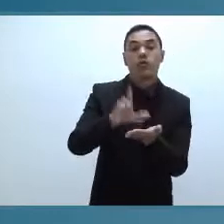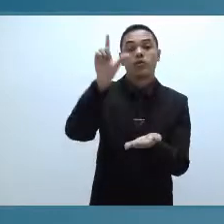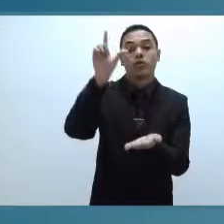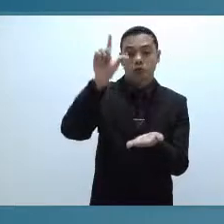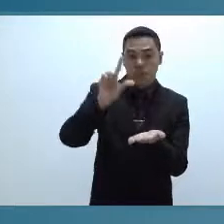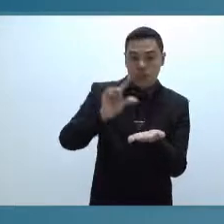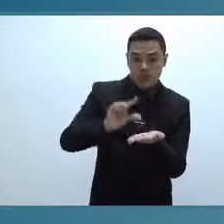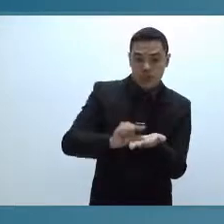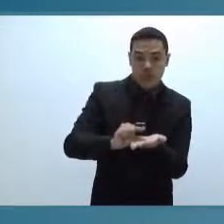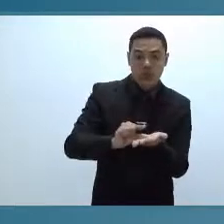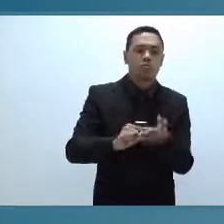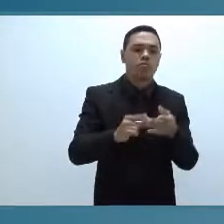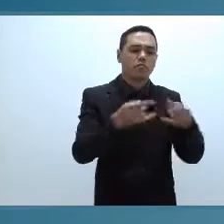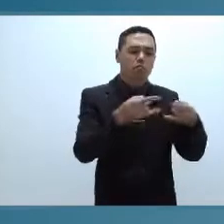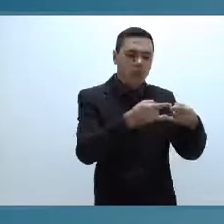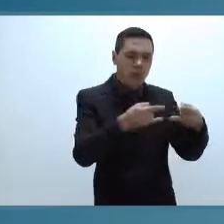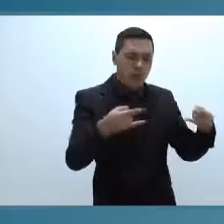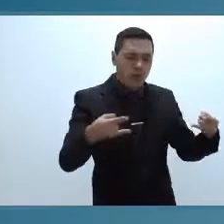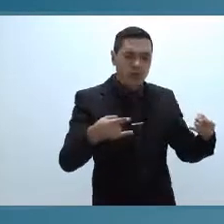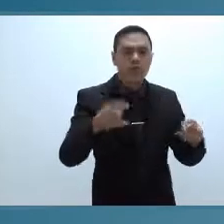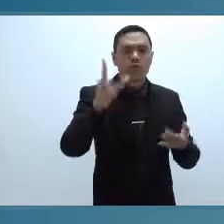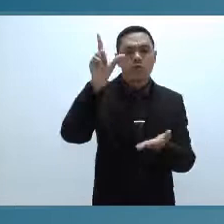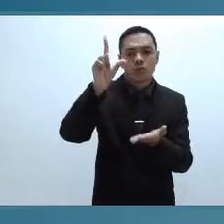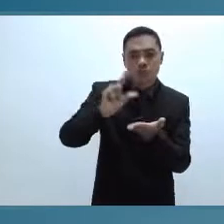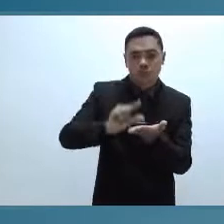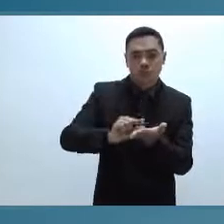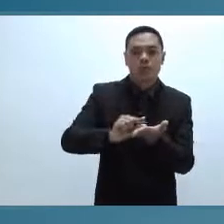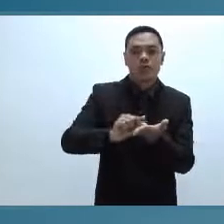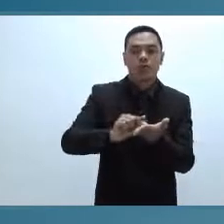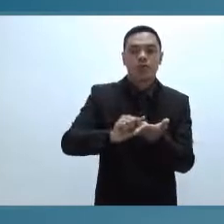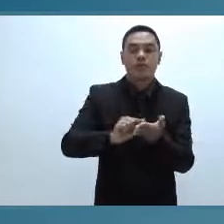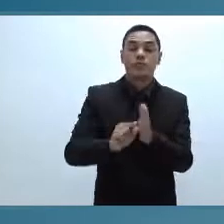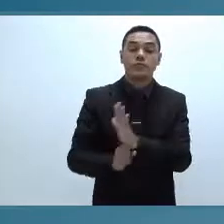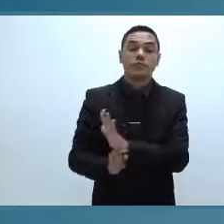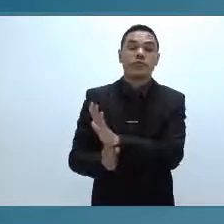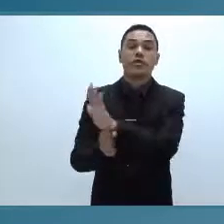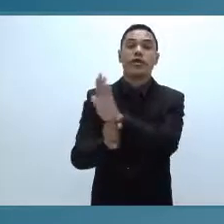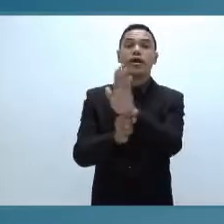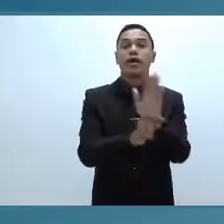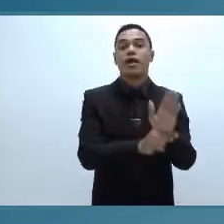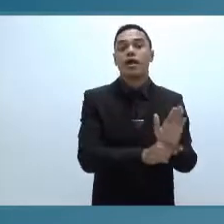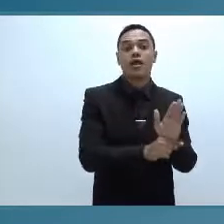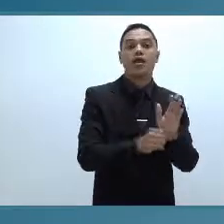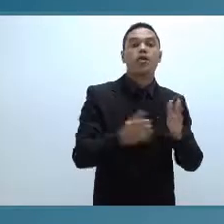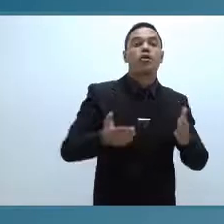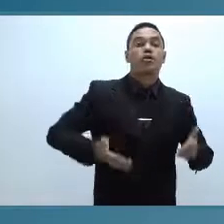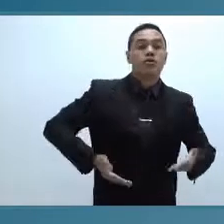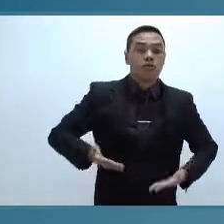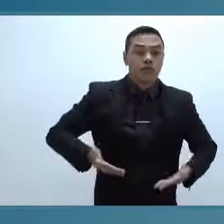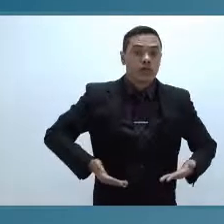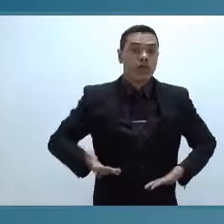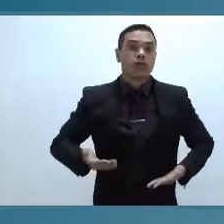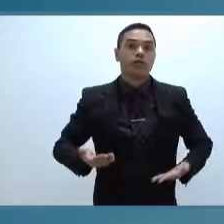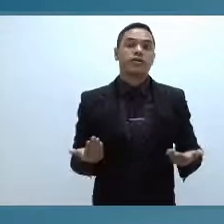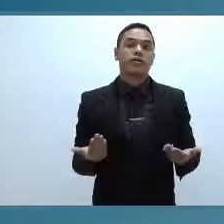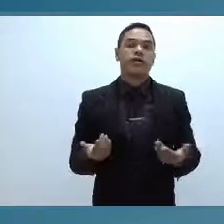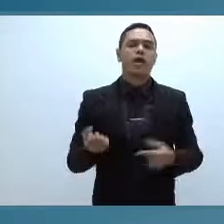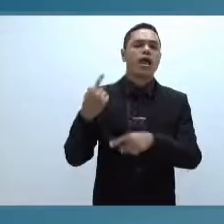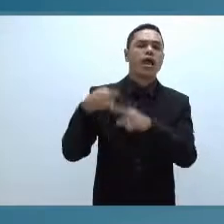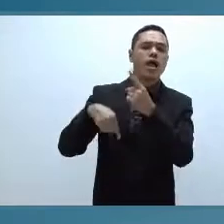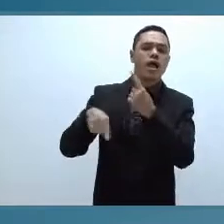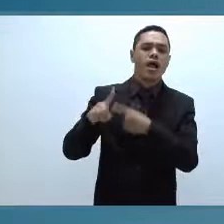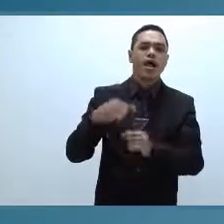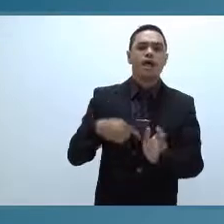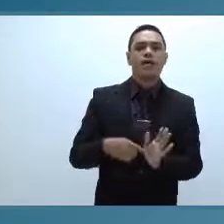de boletos, e possibilitará o aproveitamento de servidores anteriormente destacados para